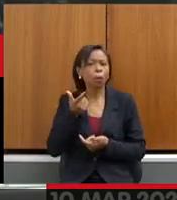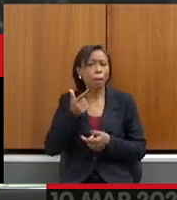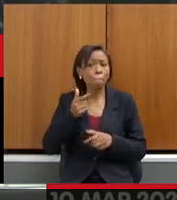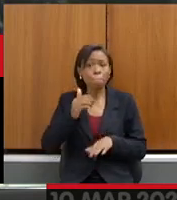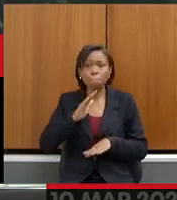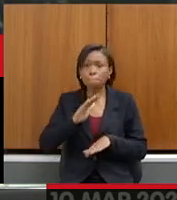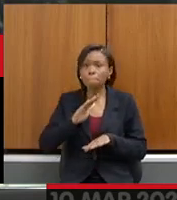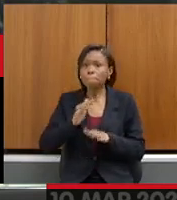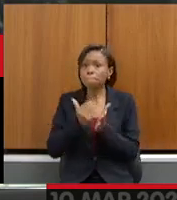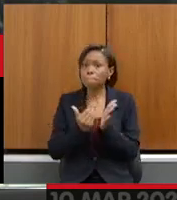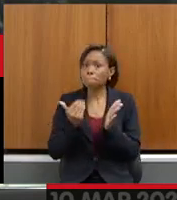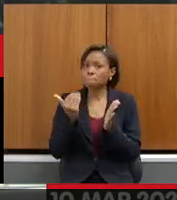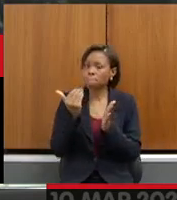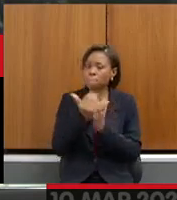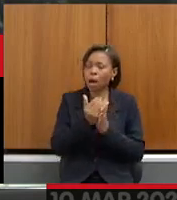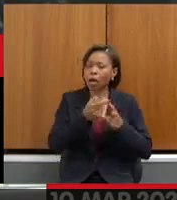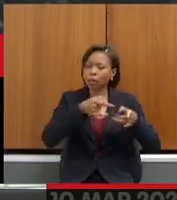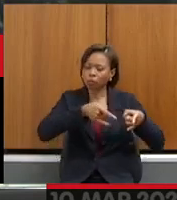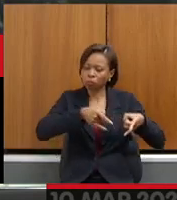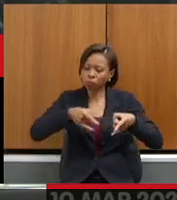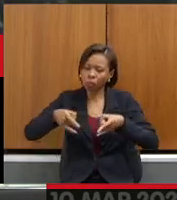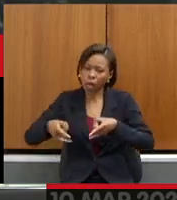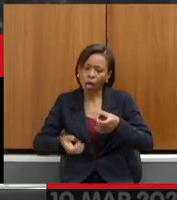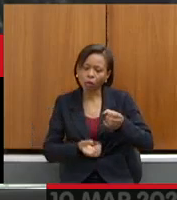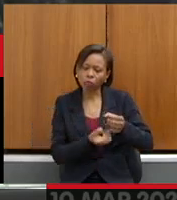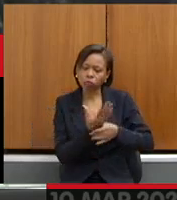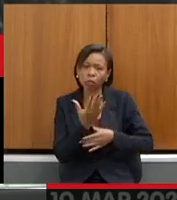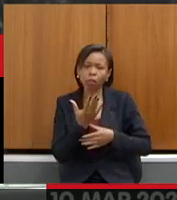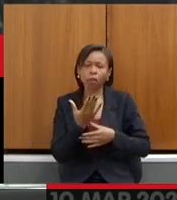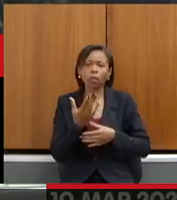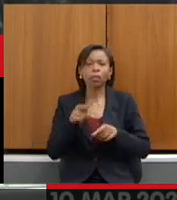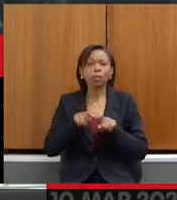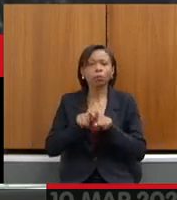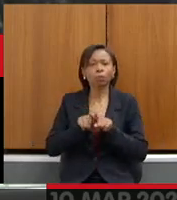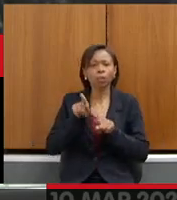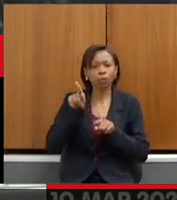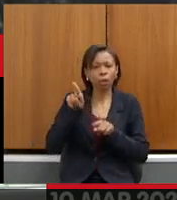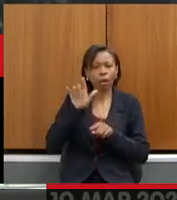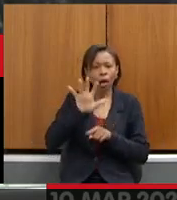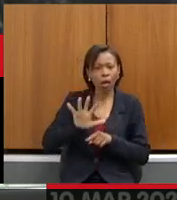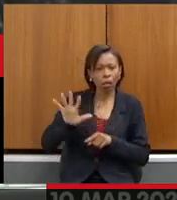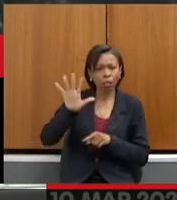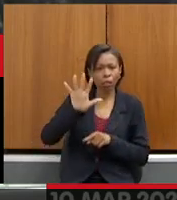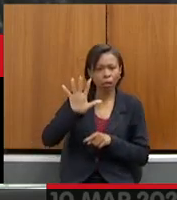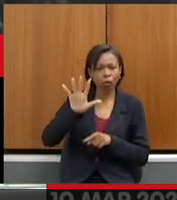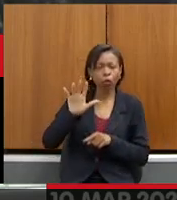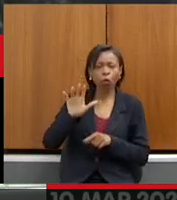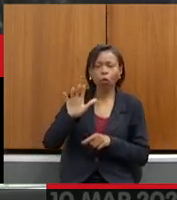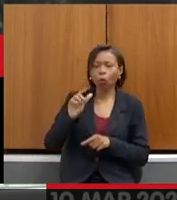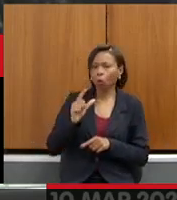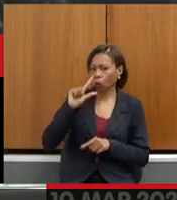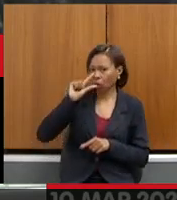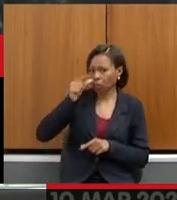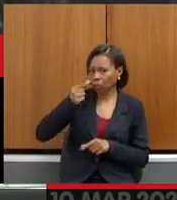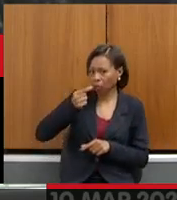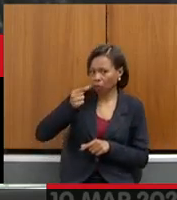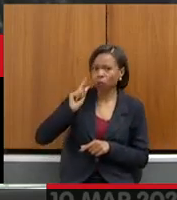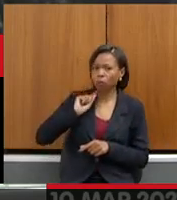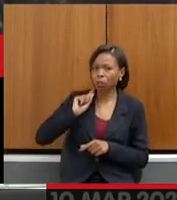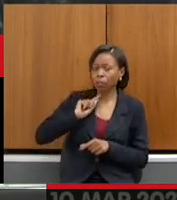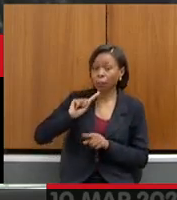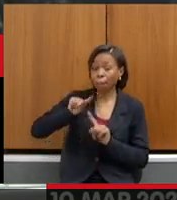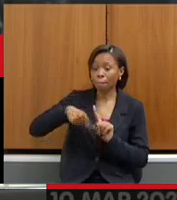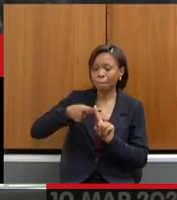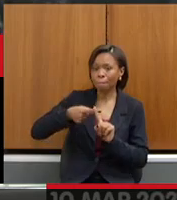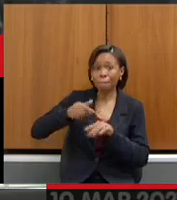leites e eu aproveito a oportunidade para anunciar para o triângulo mineiro + dez leis que estão à disposição na Santa Casa